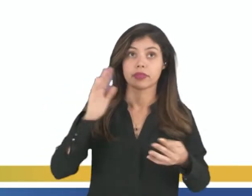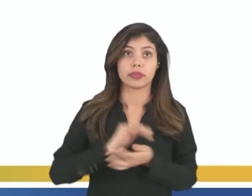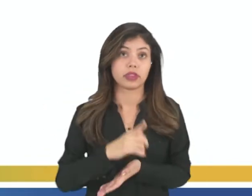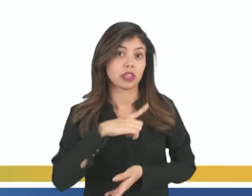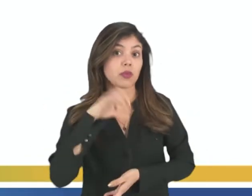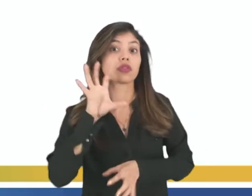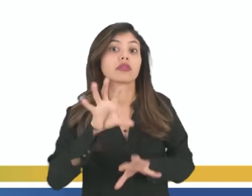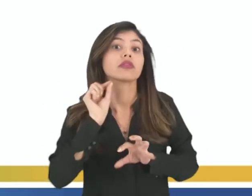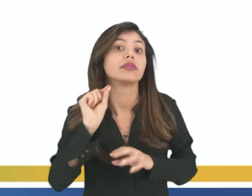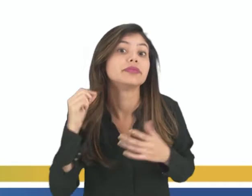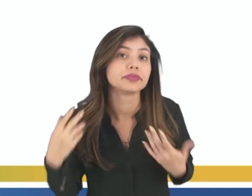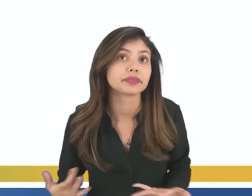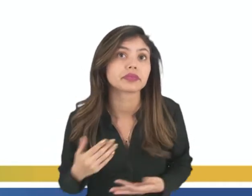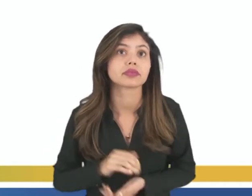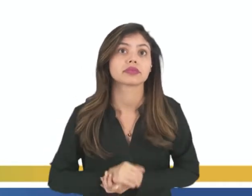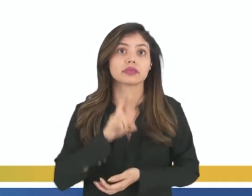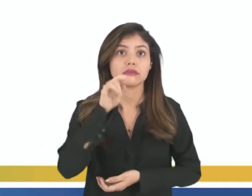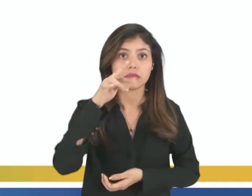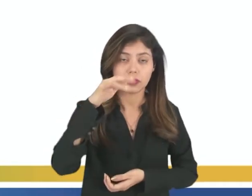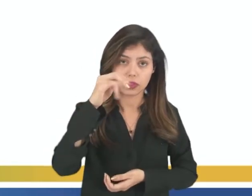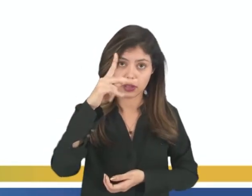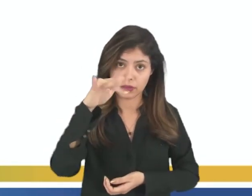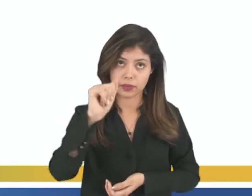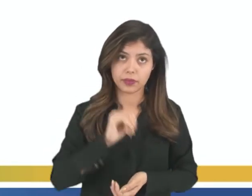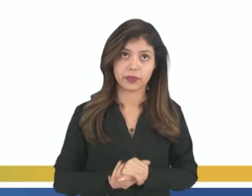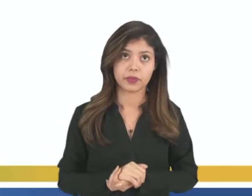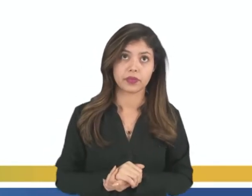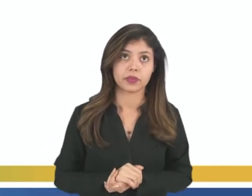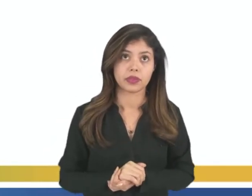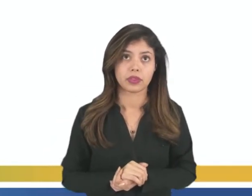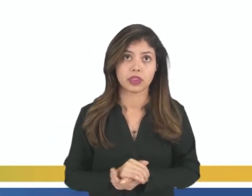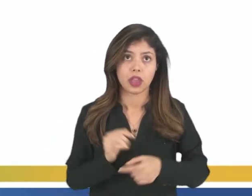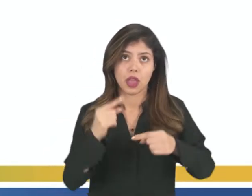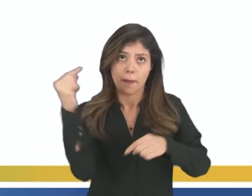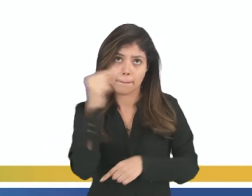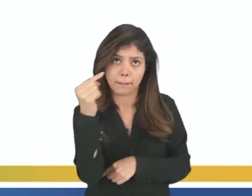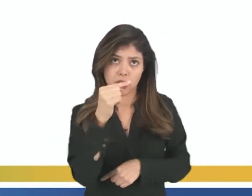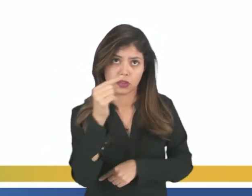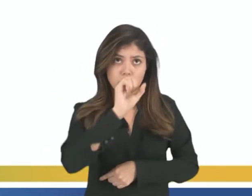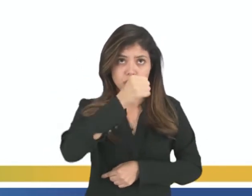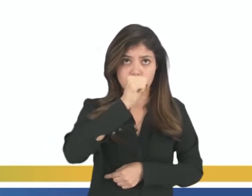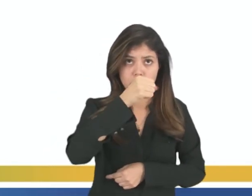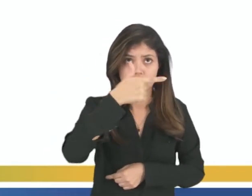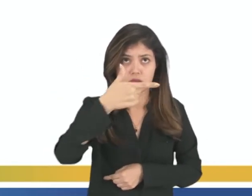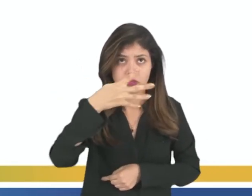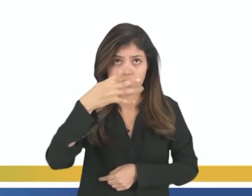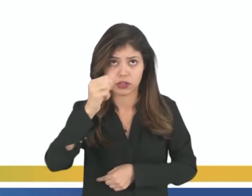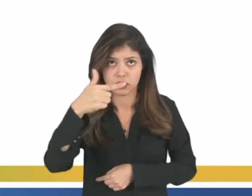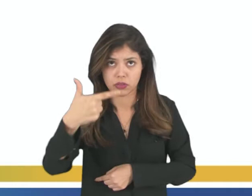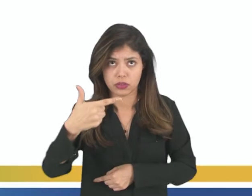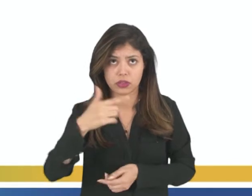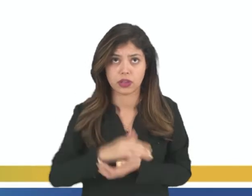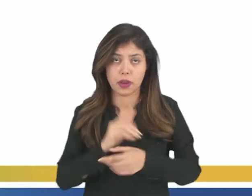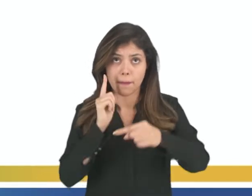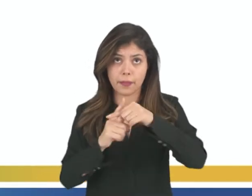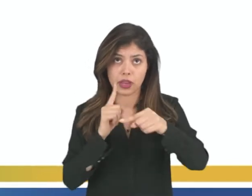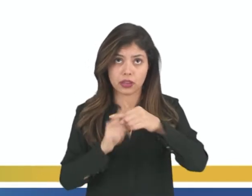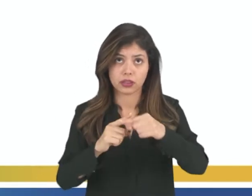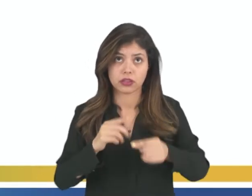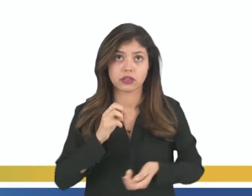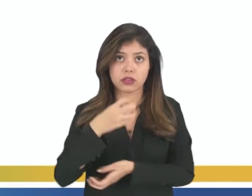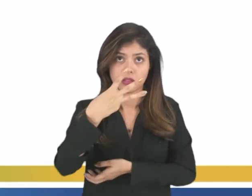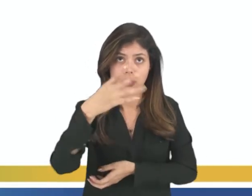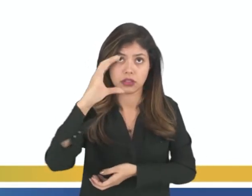seguinte situação. Entalpia do óxido férrico, menos 824,2, mais a entalpia